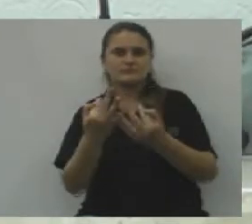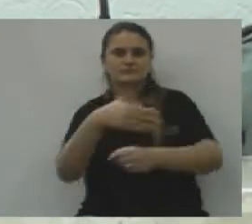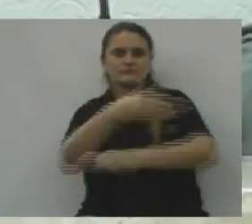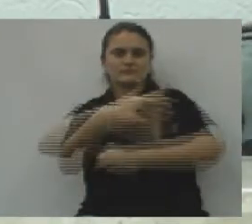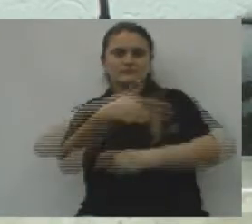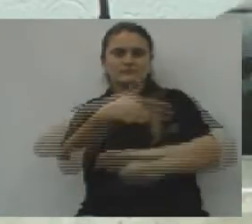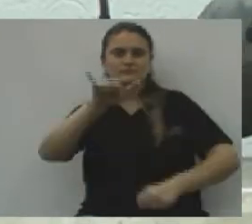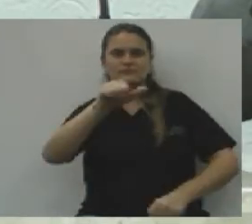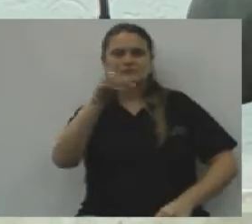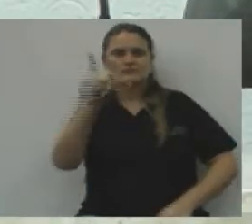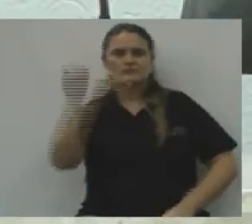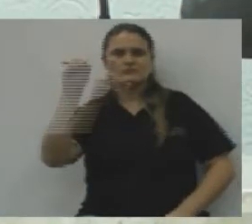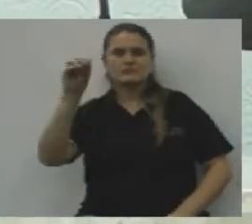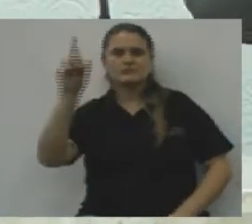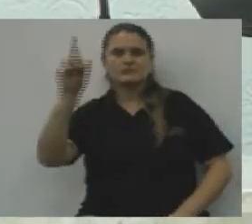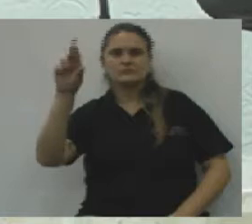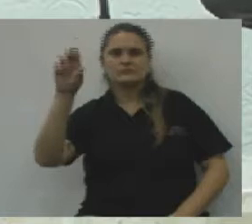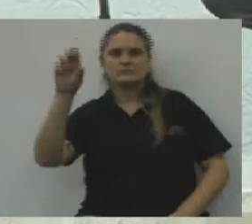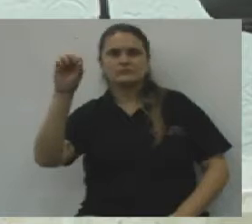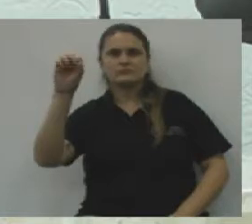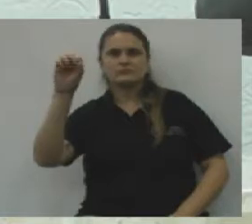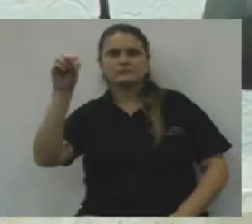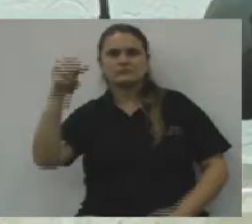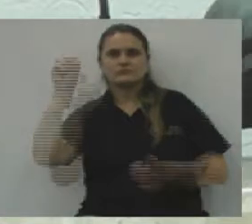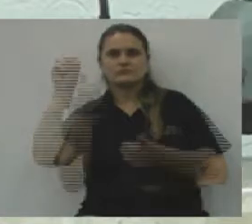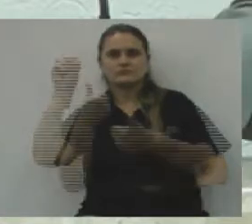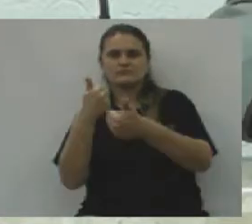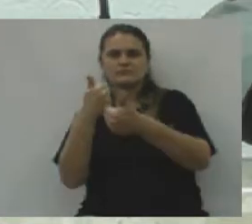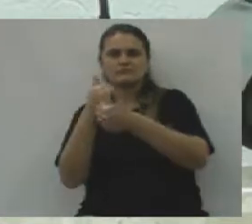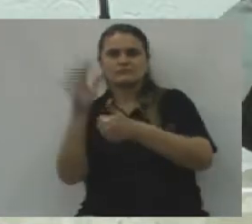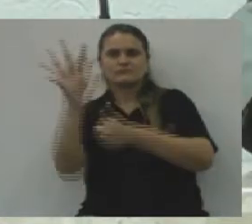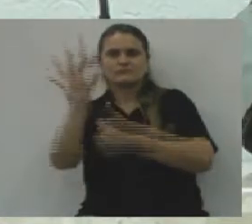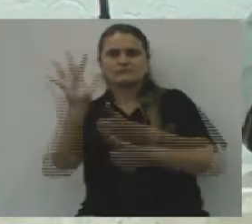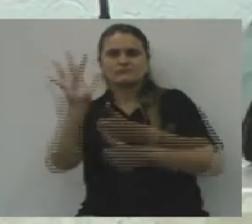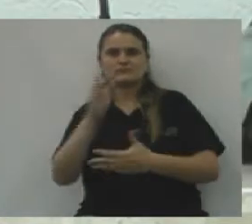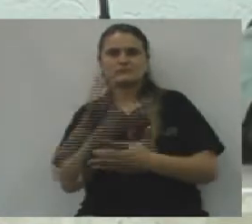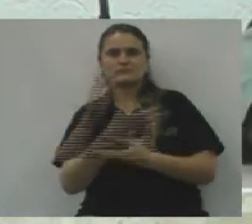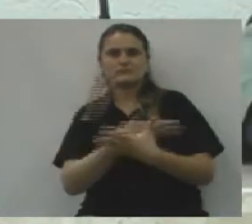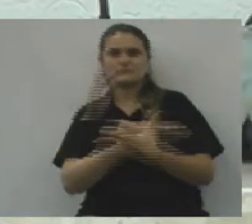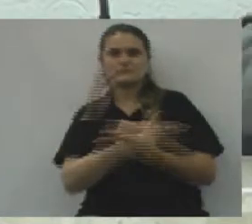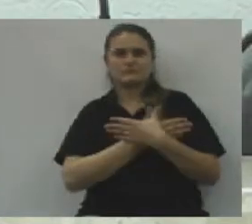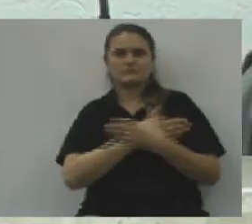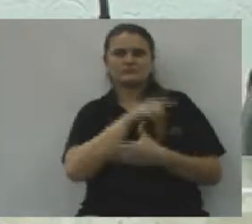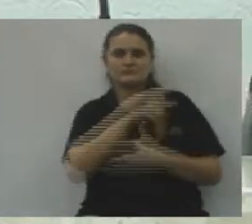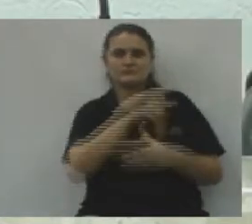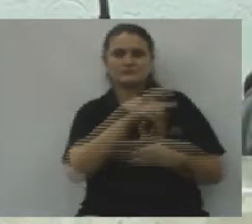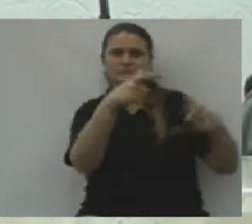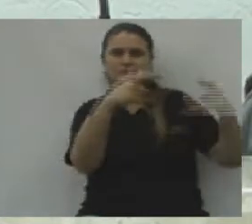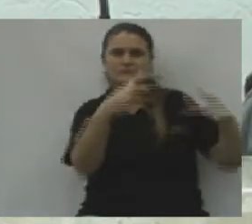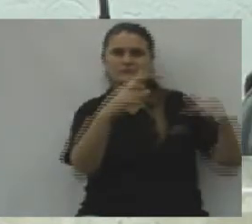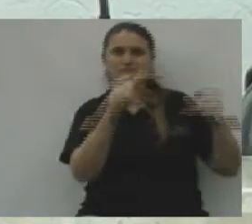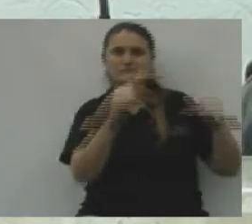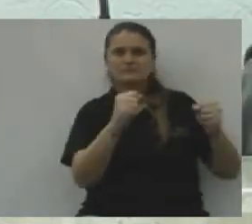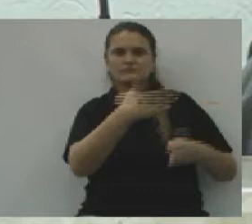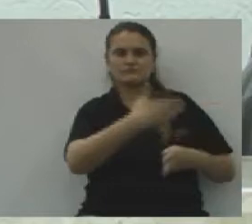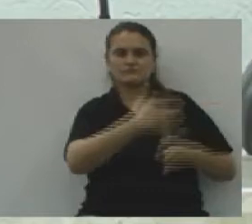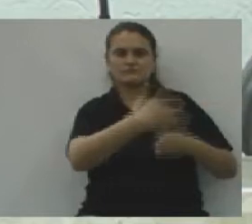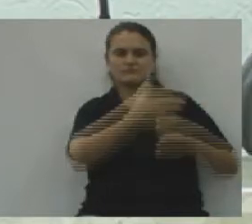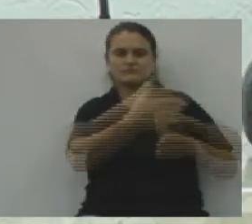Reolon, nas proximidades da Uniguaçu. Neste local pode ser construído um parque com